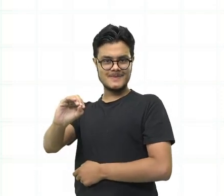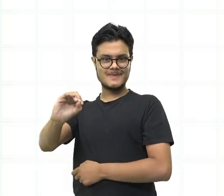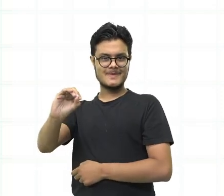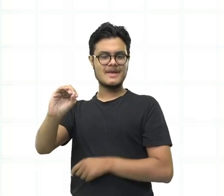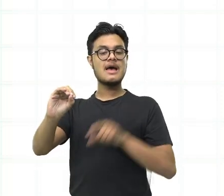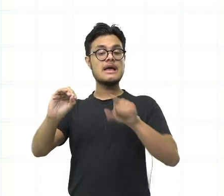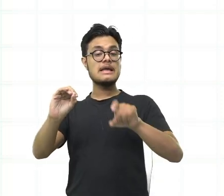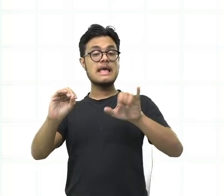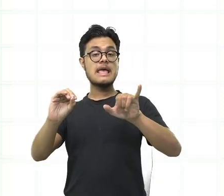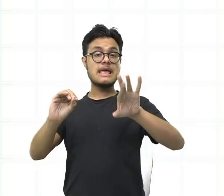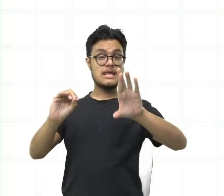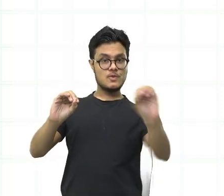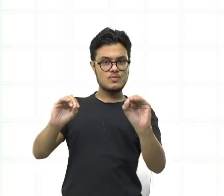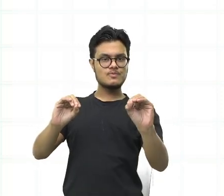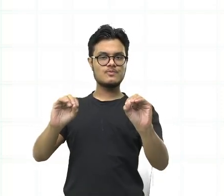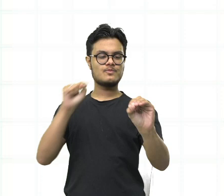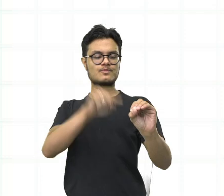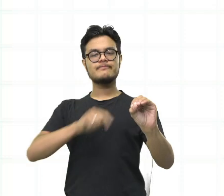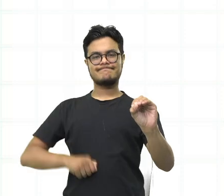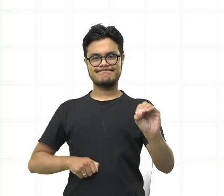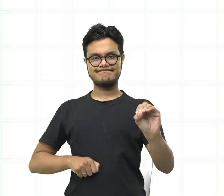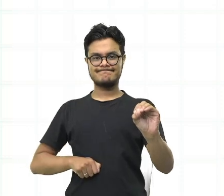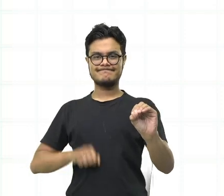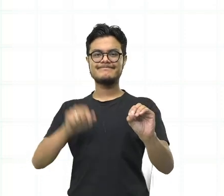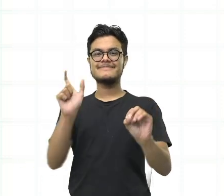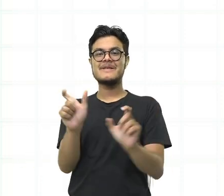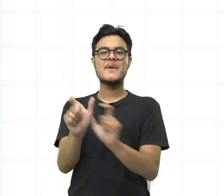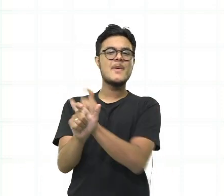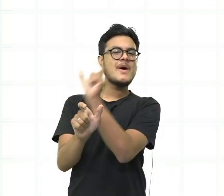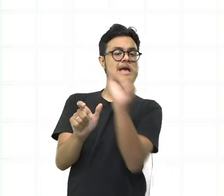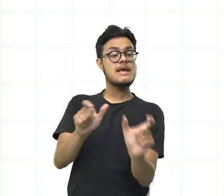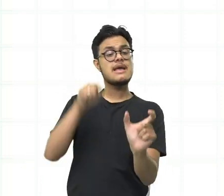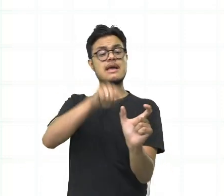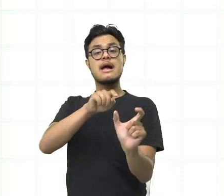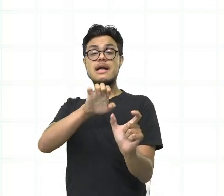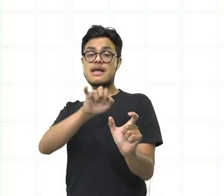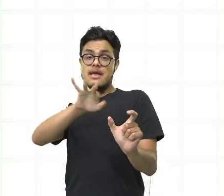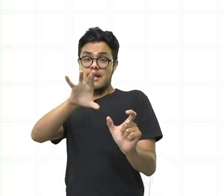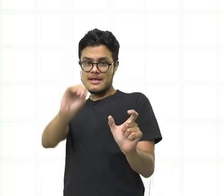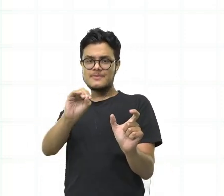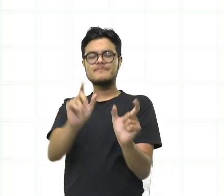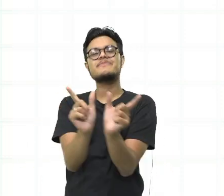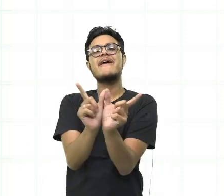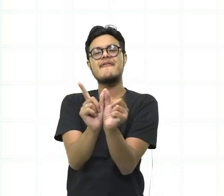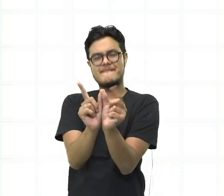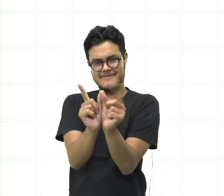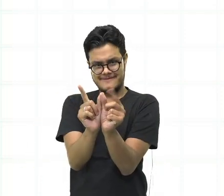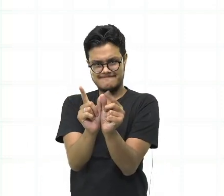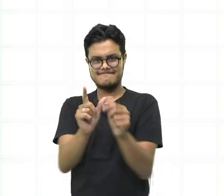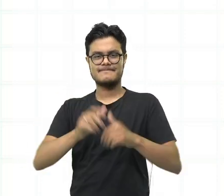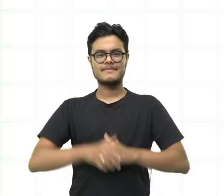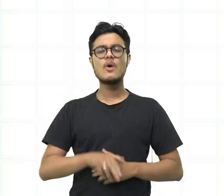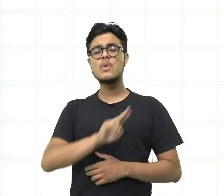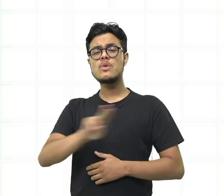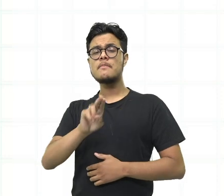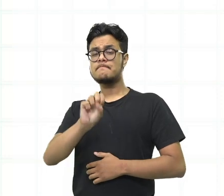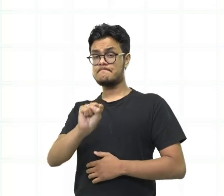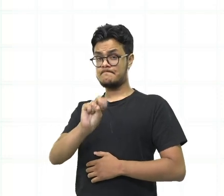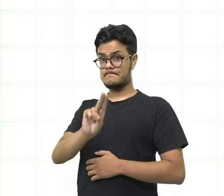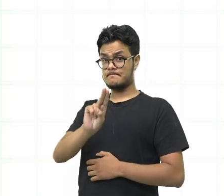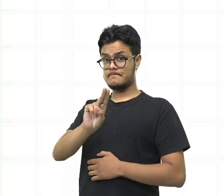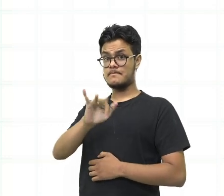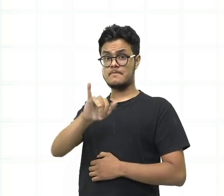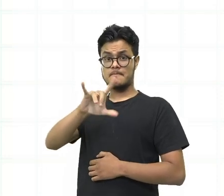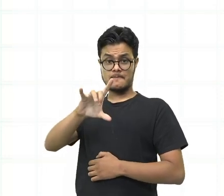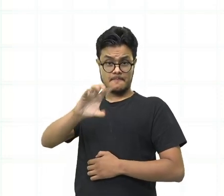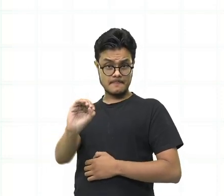ver aqui, ó, pedreiro, eiro, né? Eiro é o nosso sufixo e aqui,